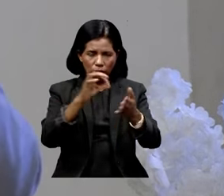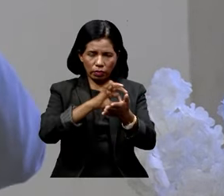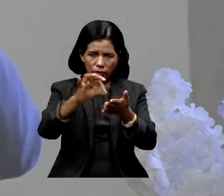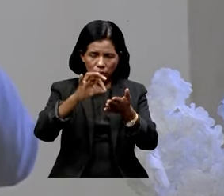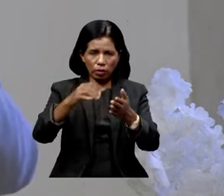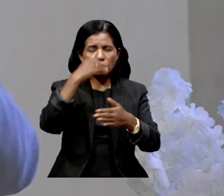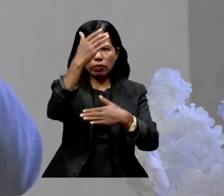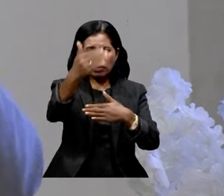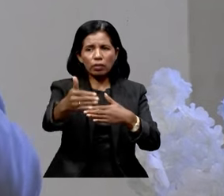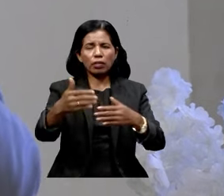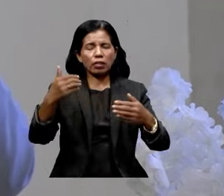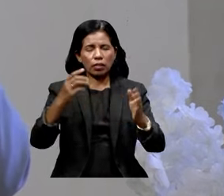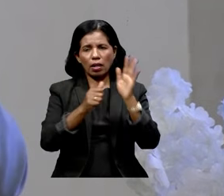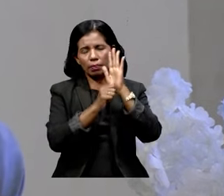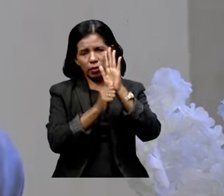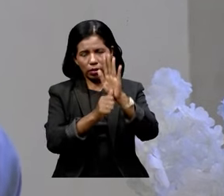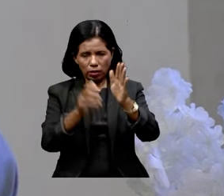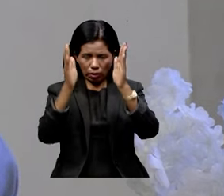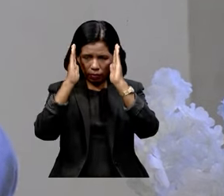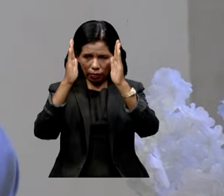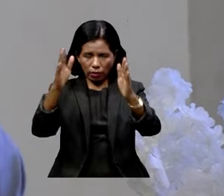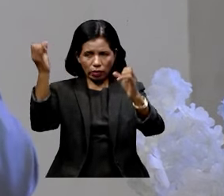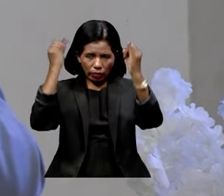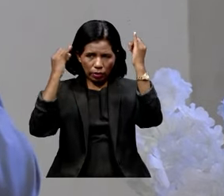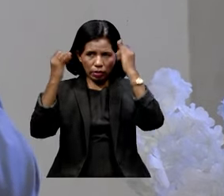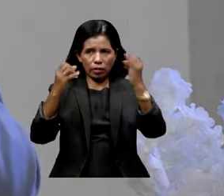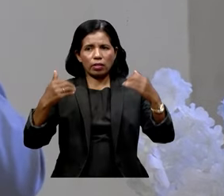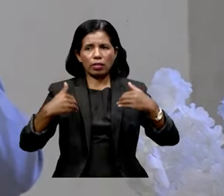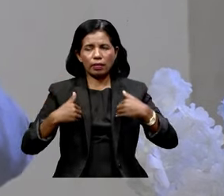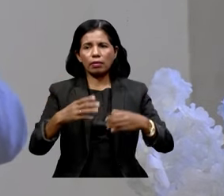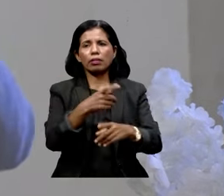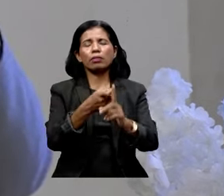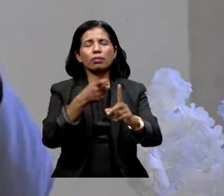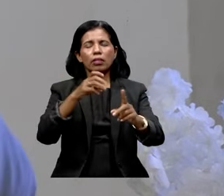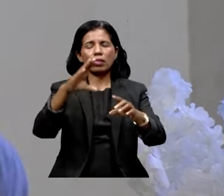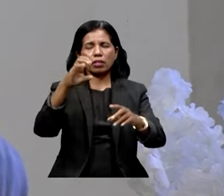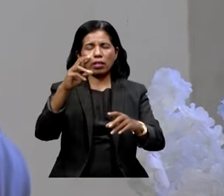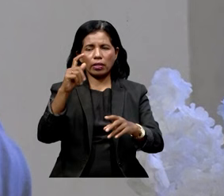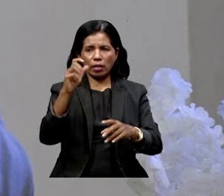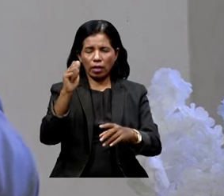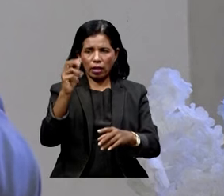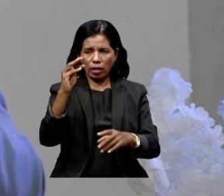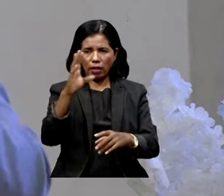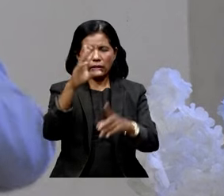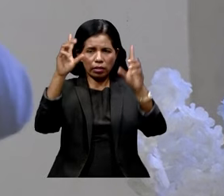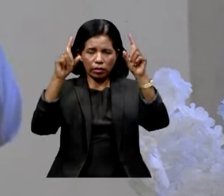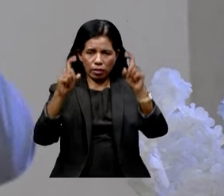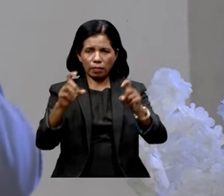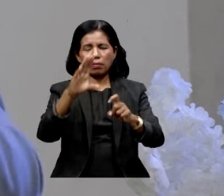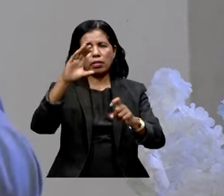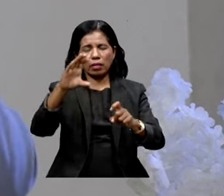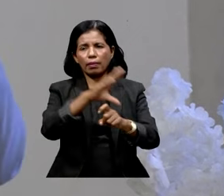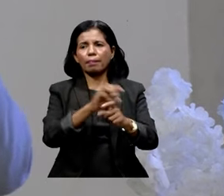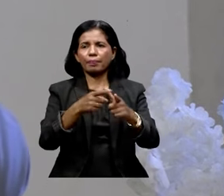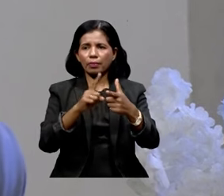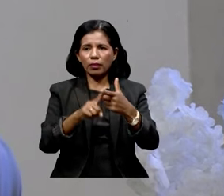ka ita concentra ba hamos informasaun sa kami ita heta do sertan. Simplesmente através do Ministério da Educação, hal de